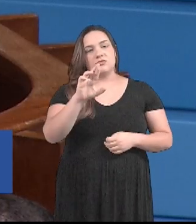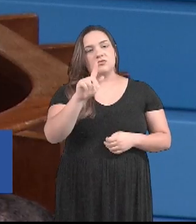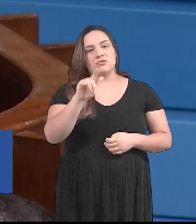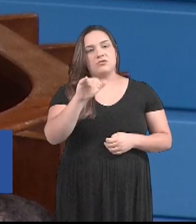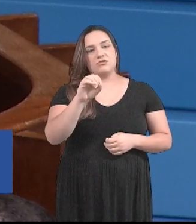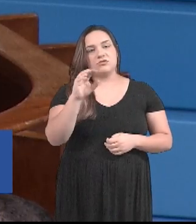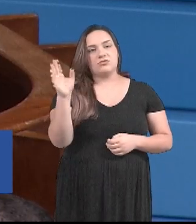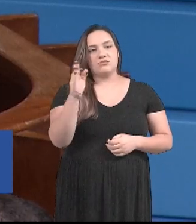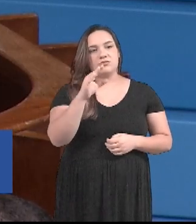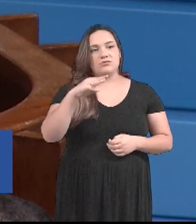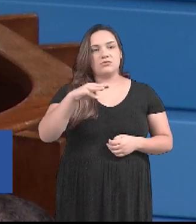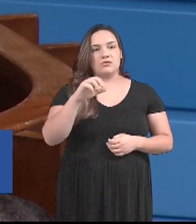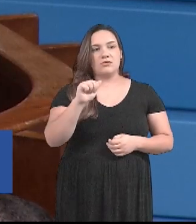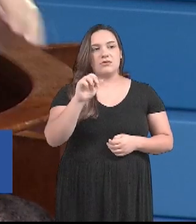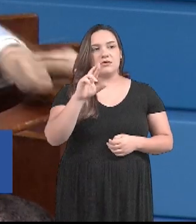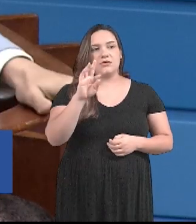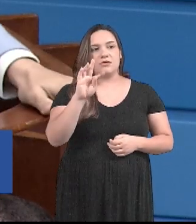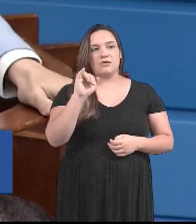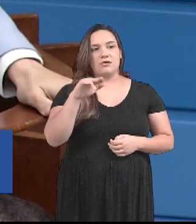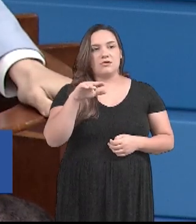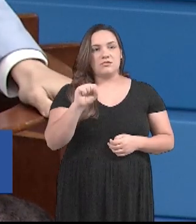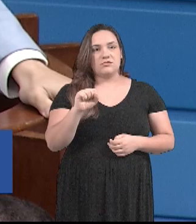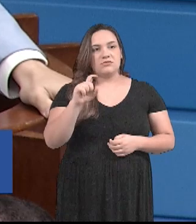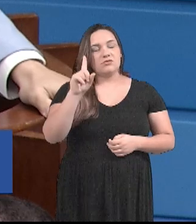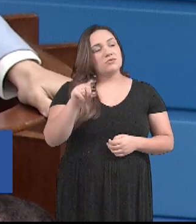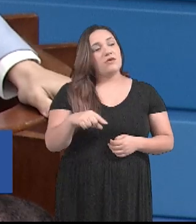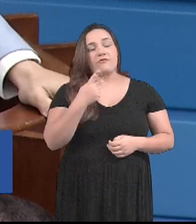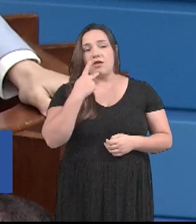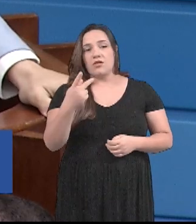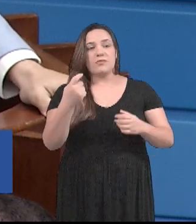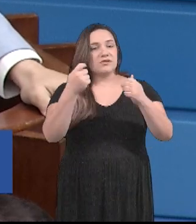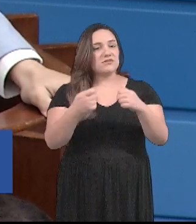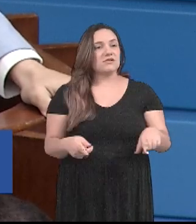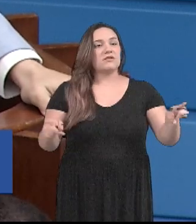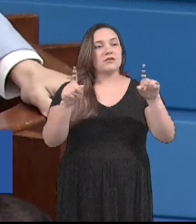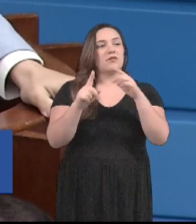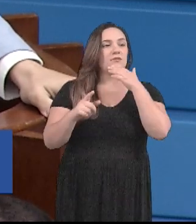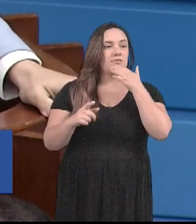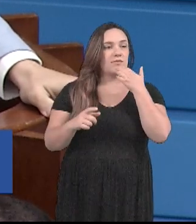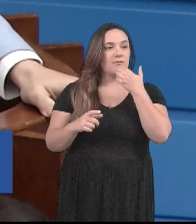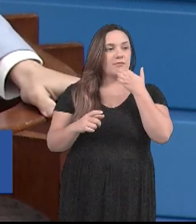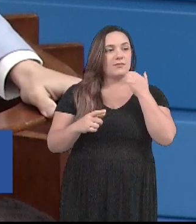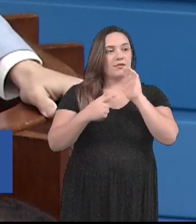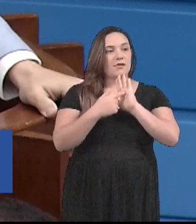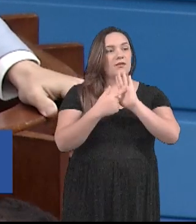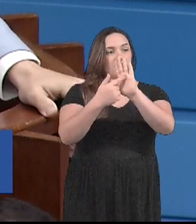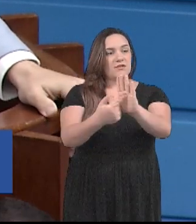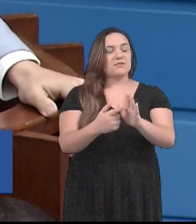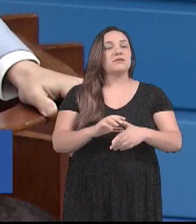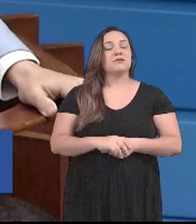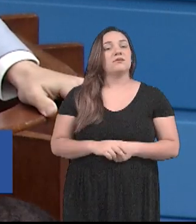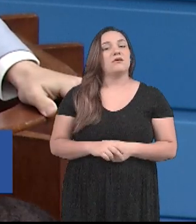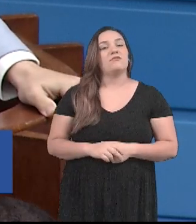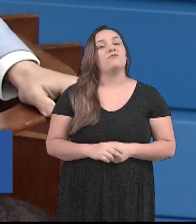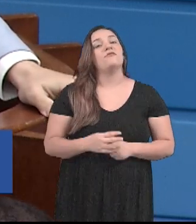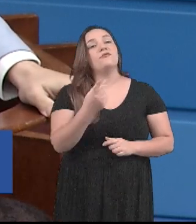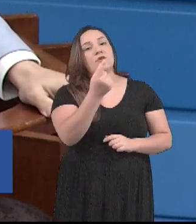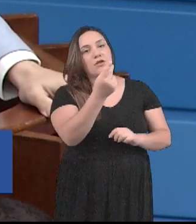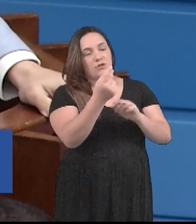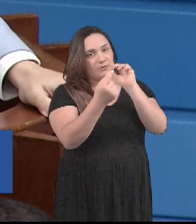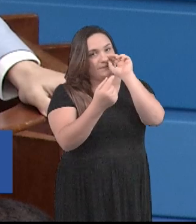Martins, suspendeu a ordem de apresentação dos valores desses